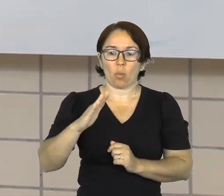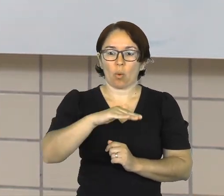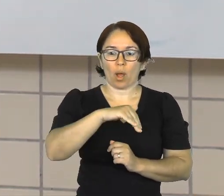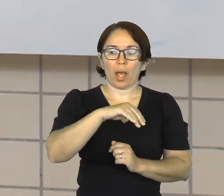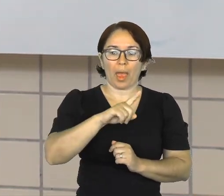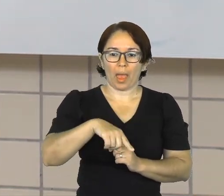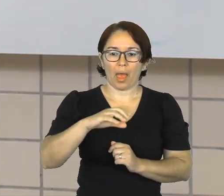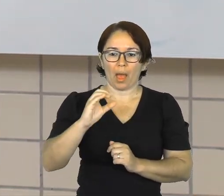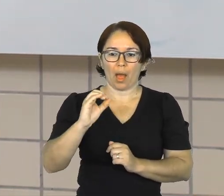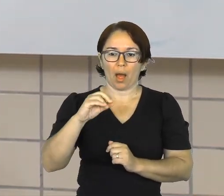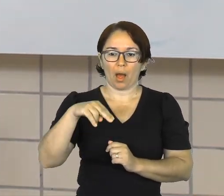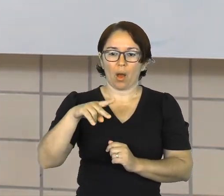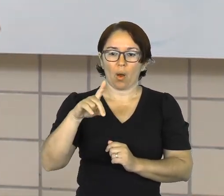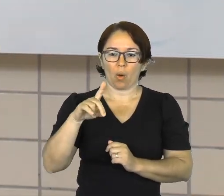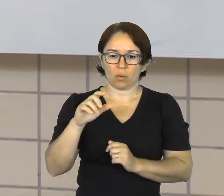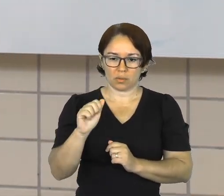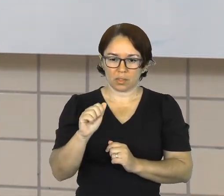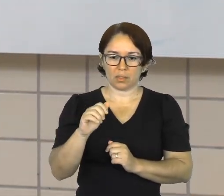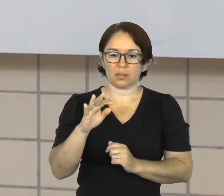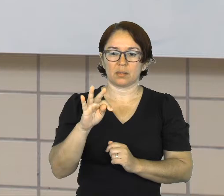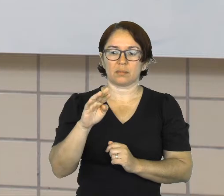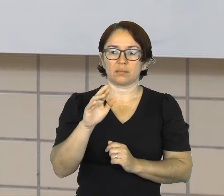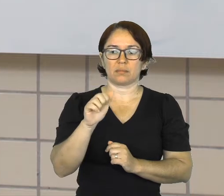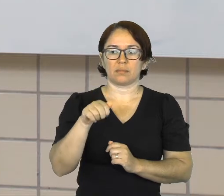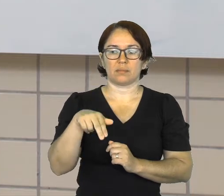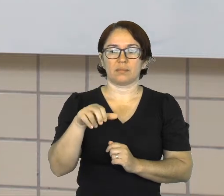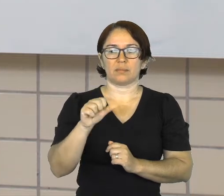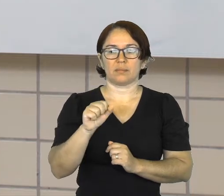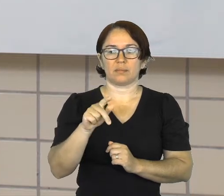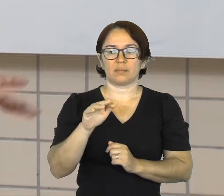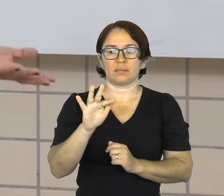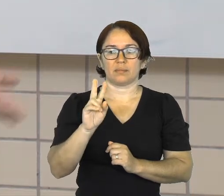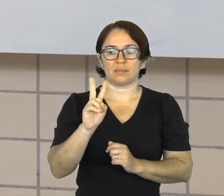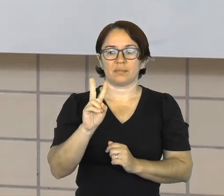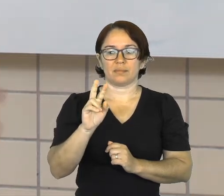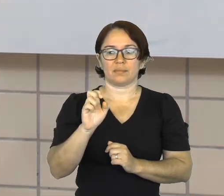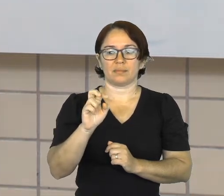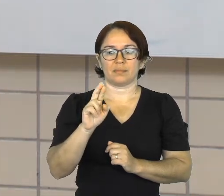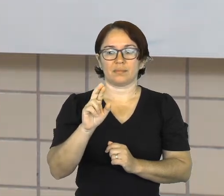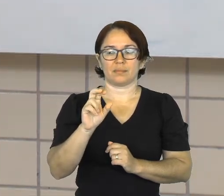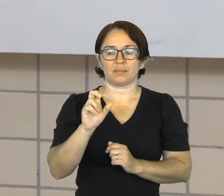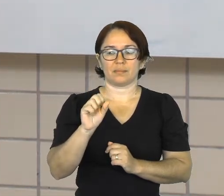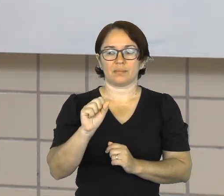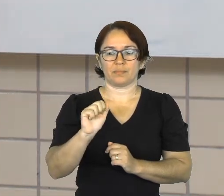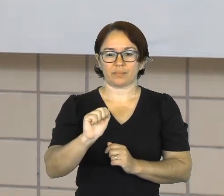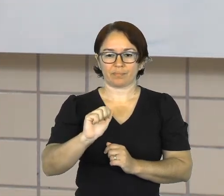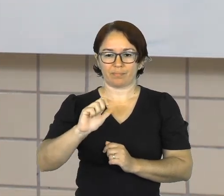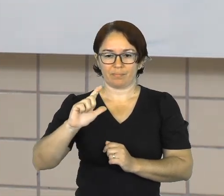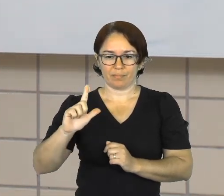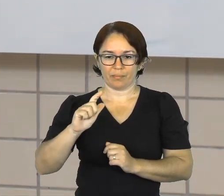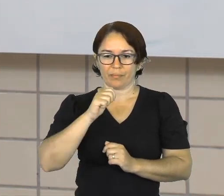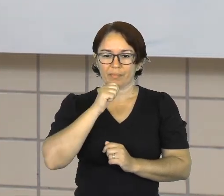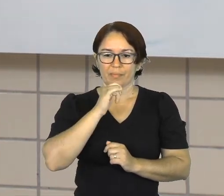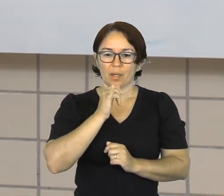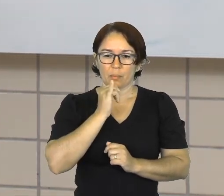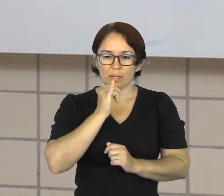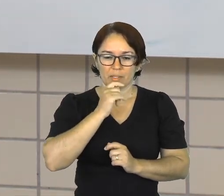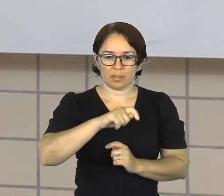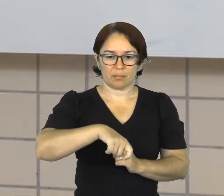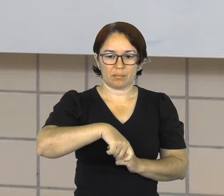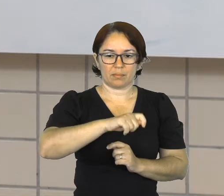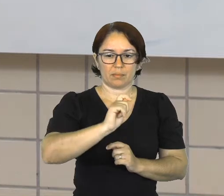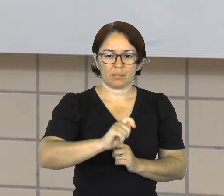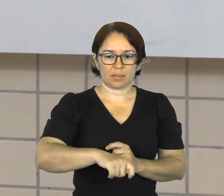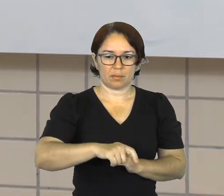Em direções perpendiculares da perturbação que a gerou. Quando eu falo que a perturbação que a gerou, eu quero dizer que algo